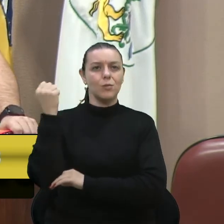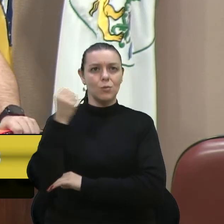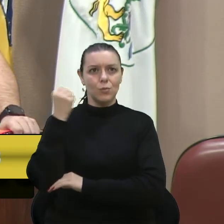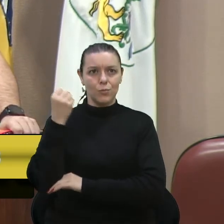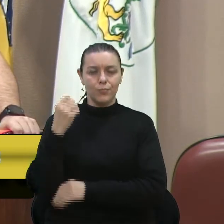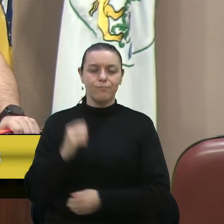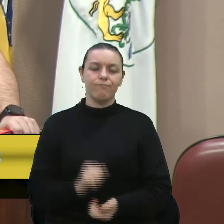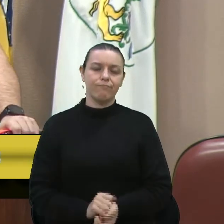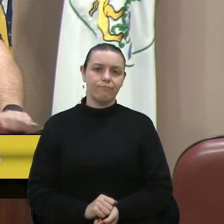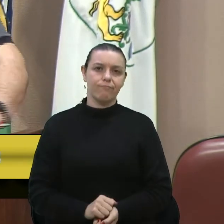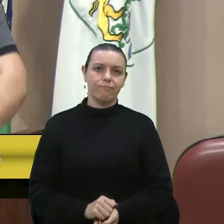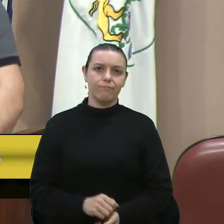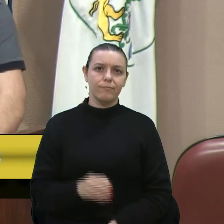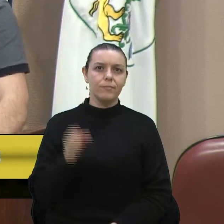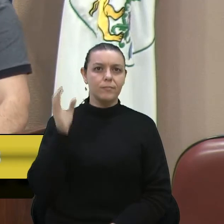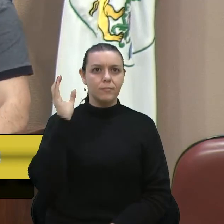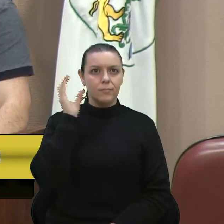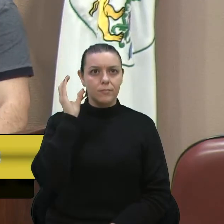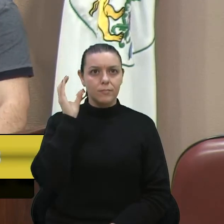parte.